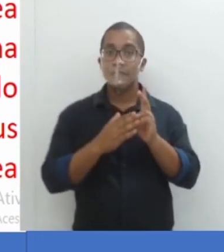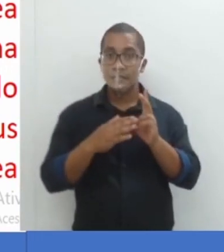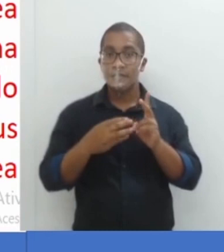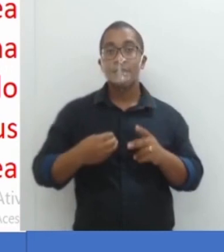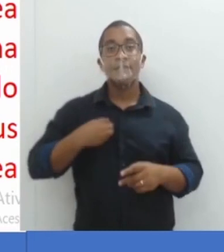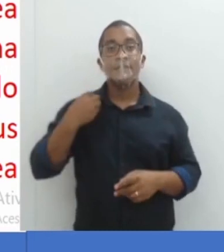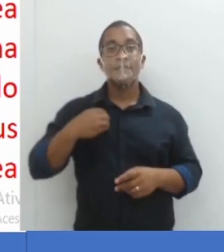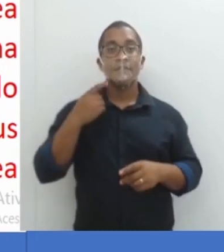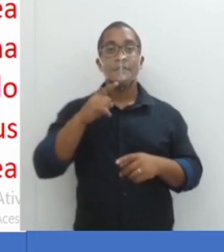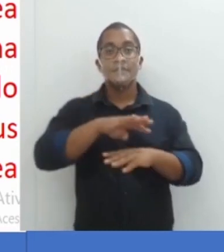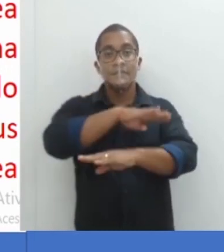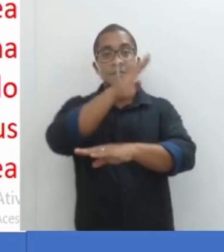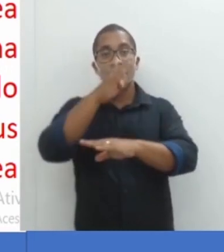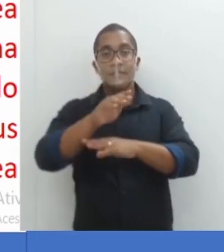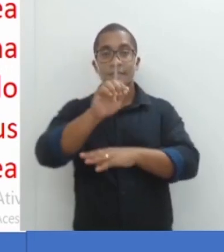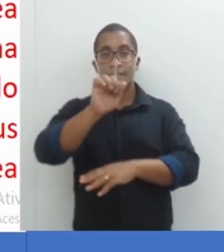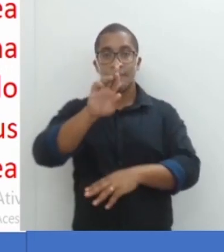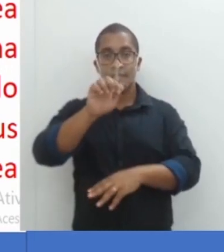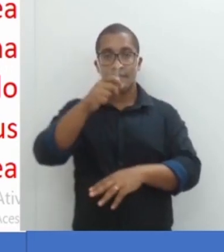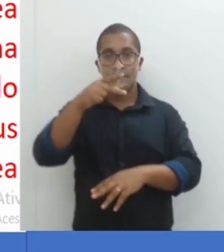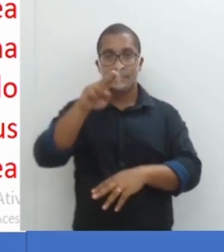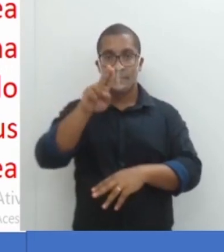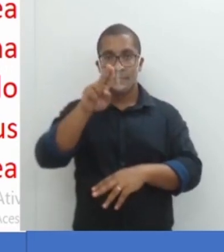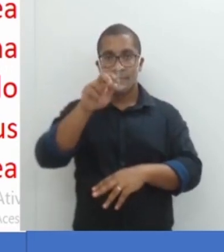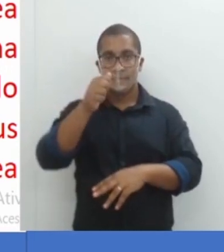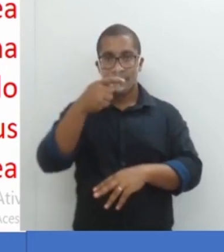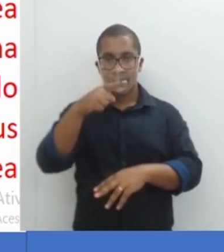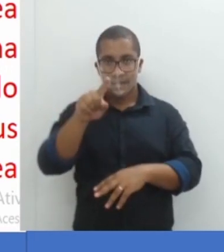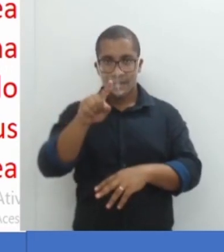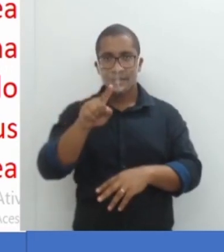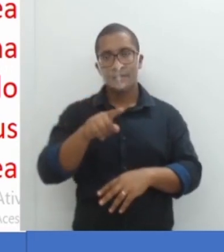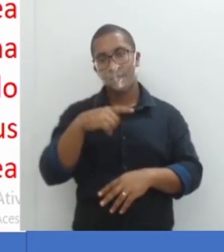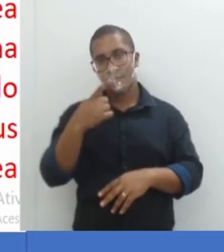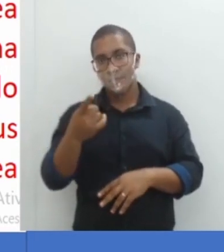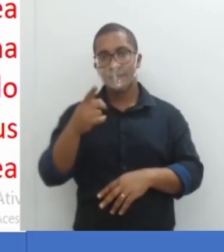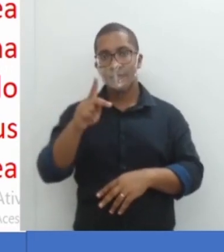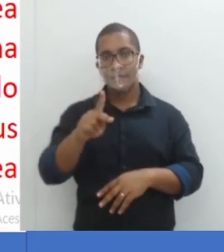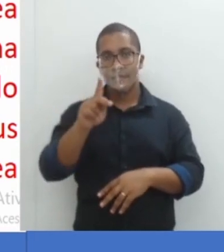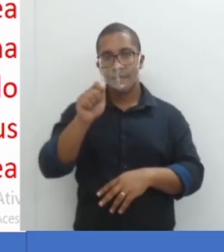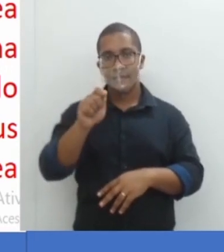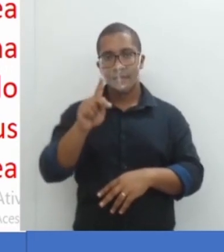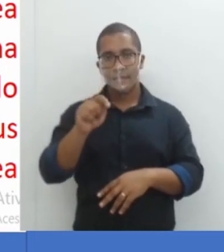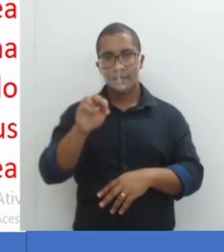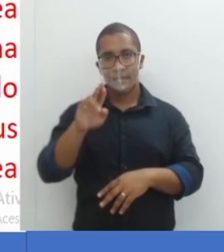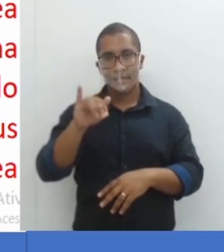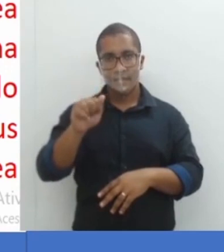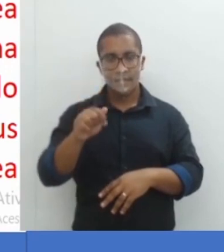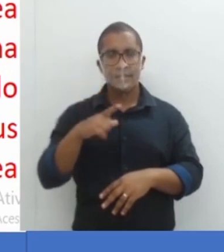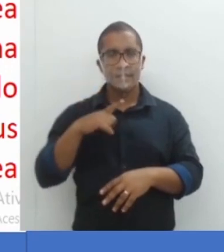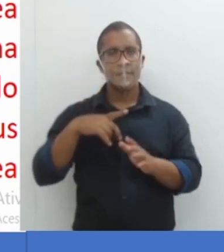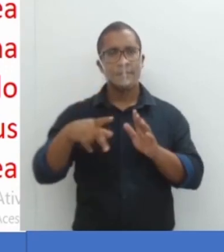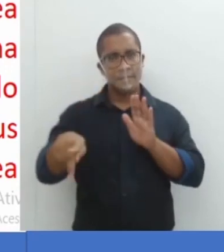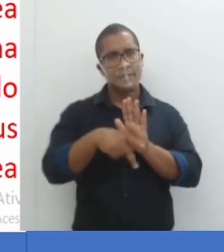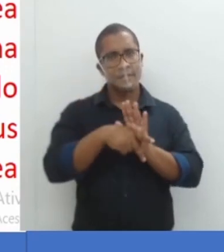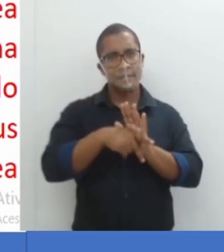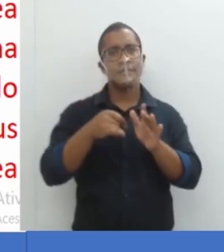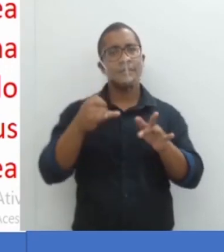serras do Arapuá e da Cacária, município pernambucano